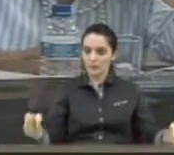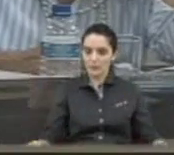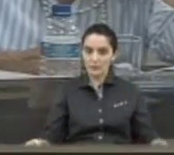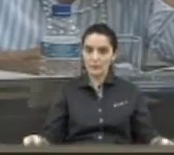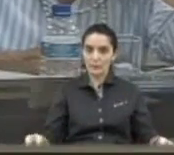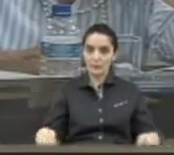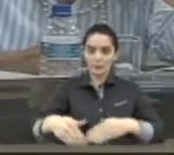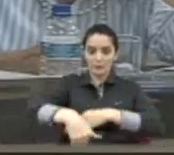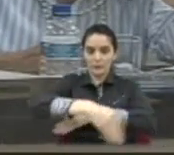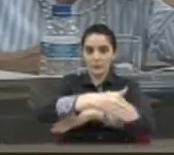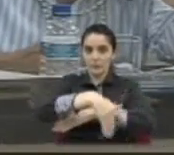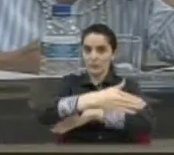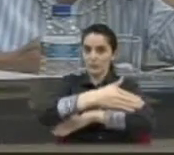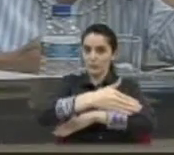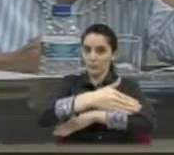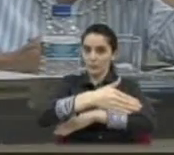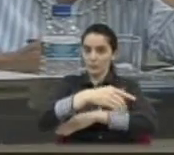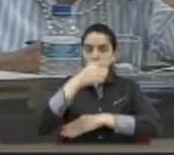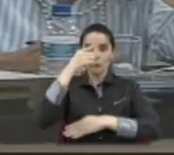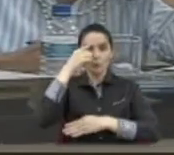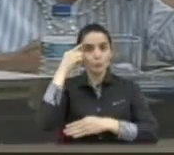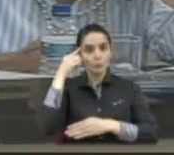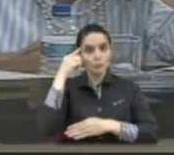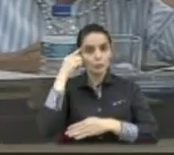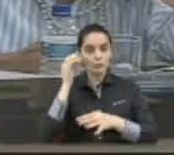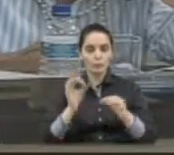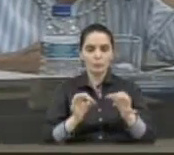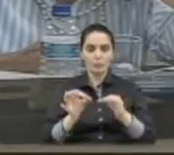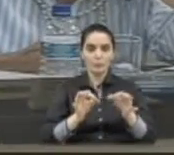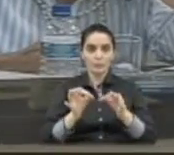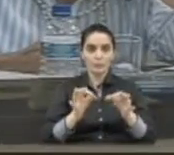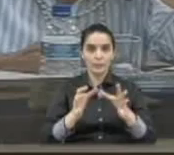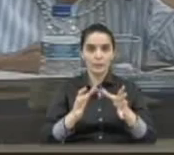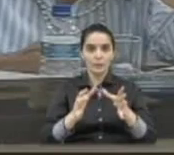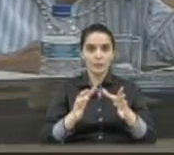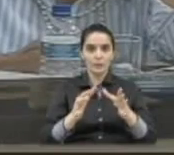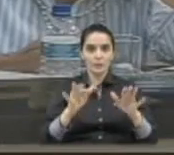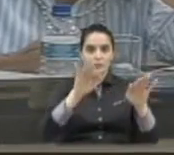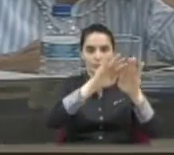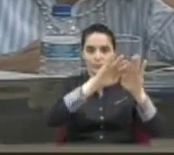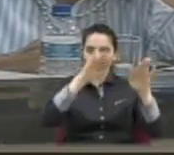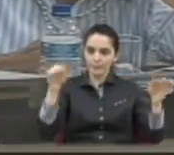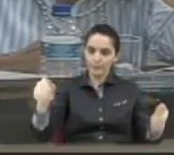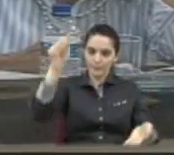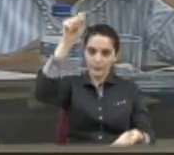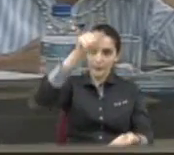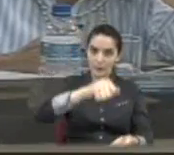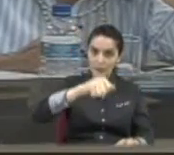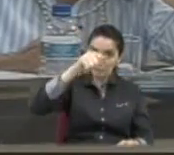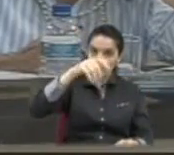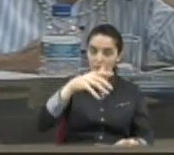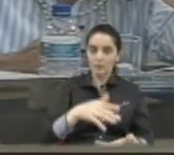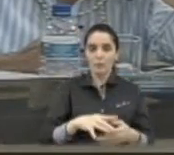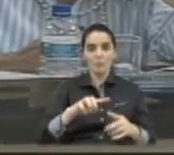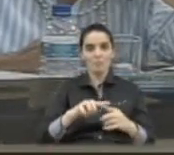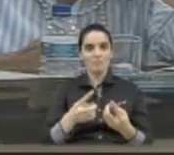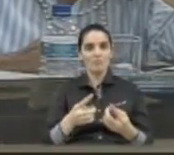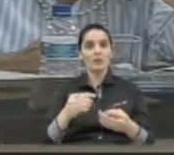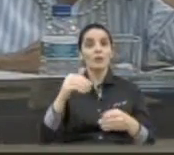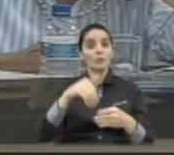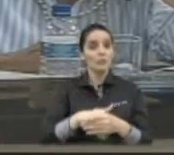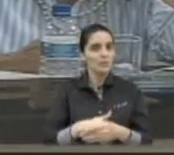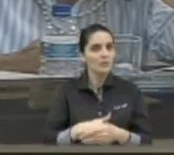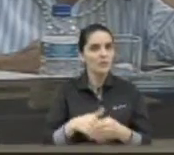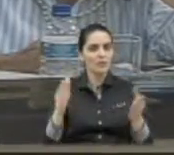para cobrir essas caçambas, mas como não foi votado, e a gente tem uma preocupação maior,